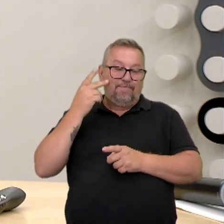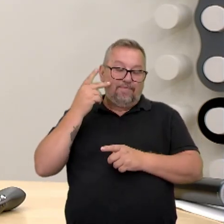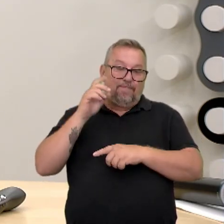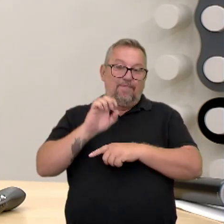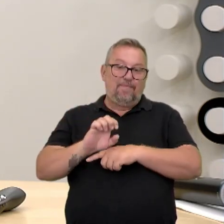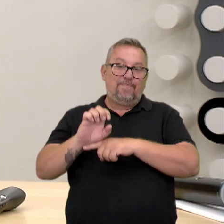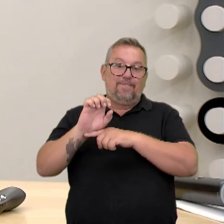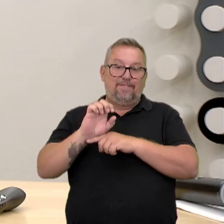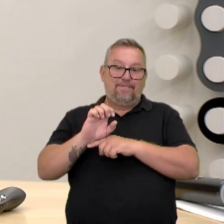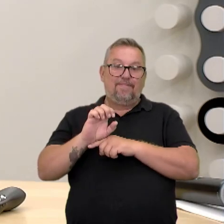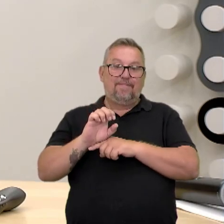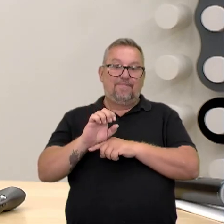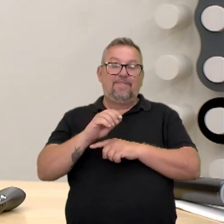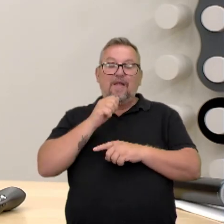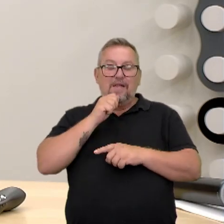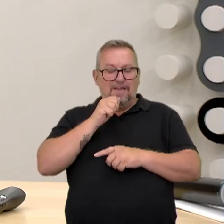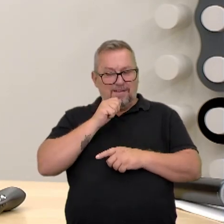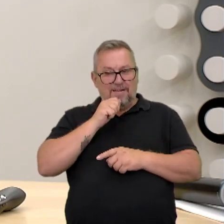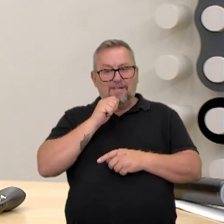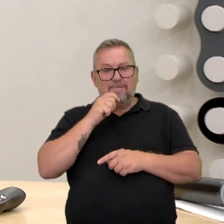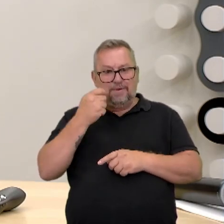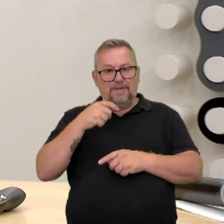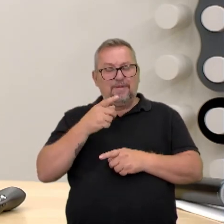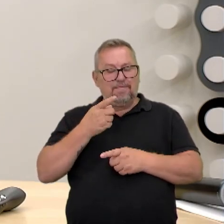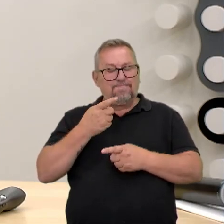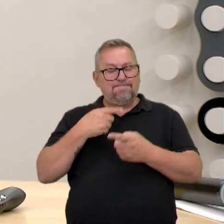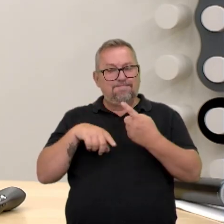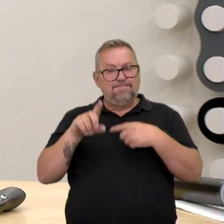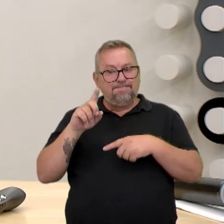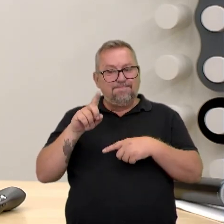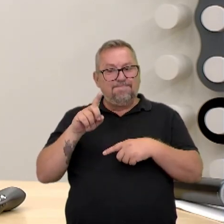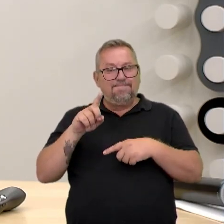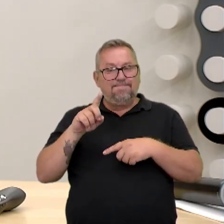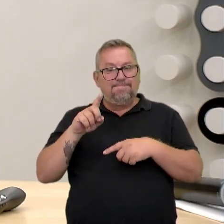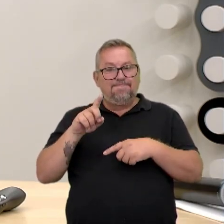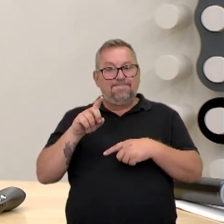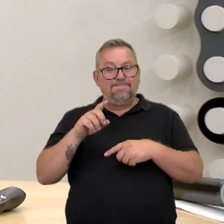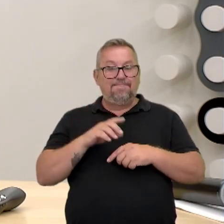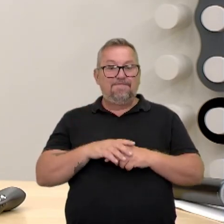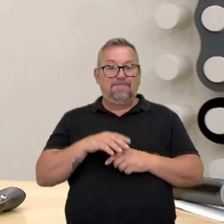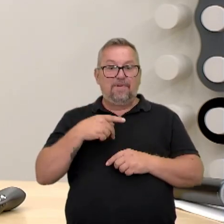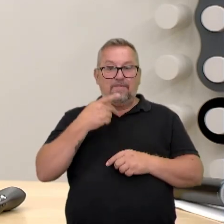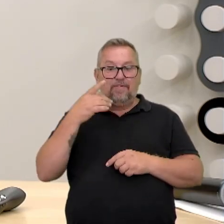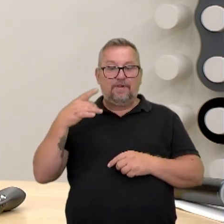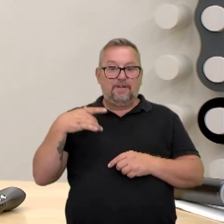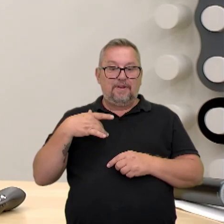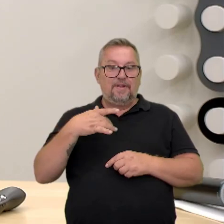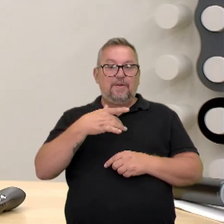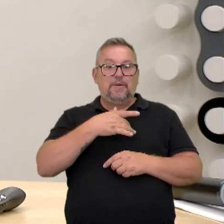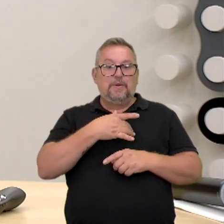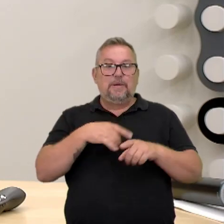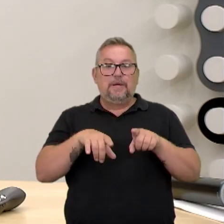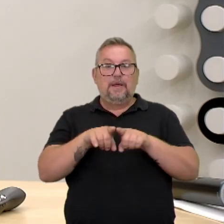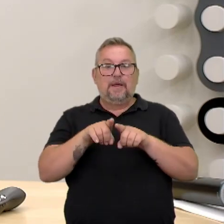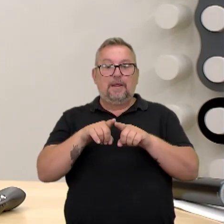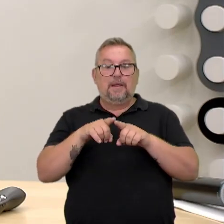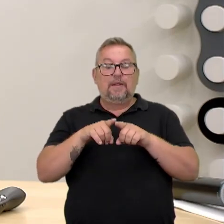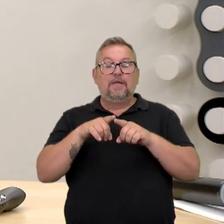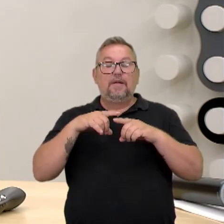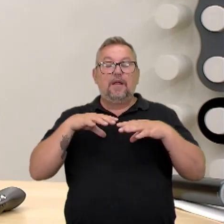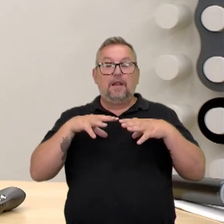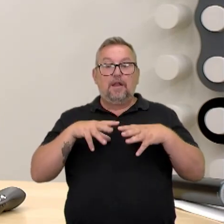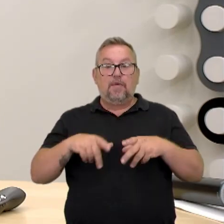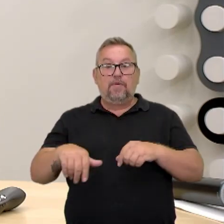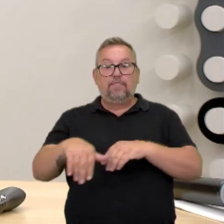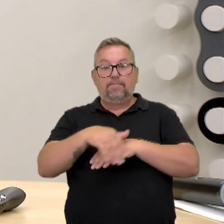São Paulo ele ainda, né, precisa melhorar, né? Principalmente quando fala no aspecto de saúde, no aspecto de saneamento básico, que é um